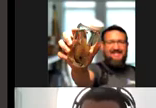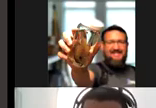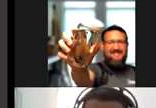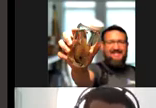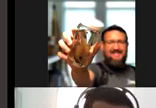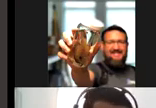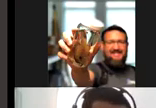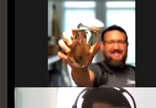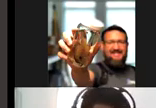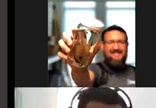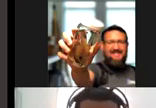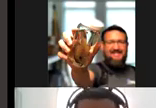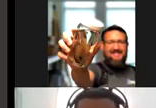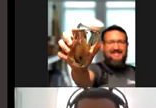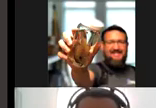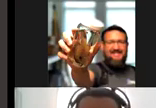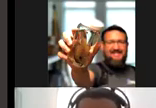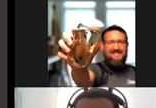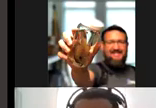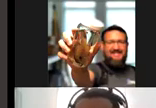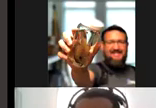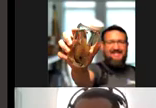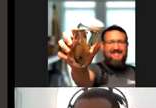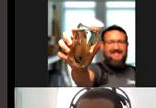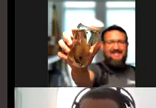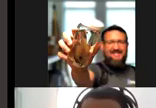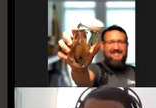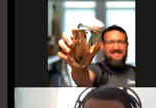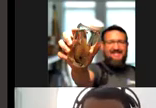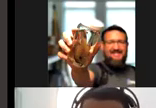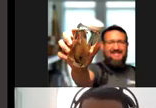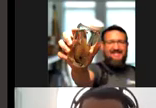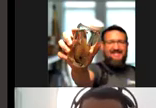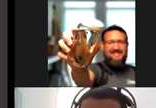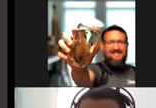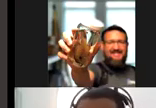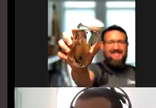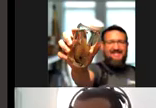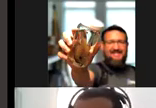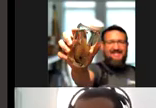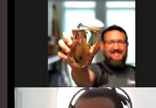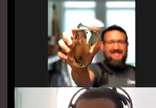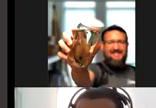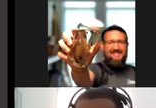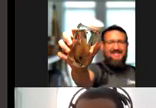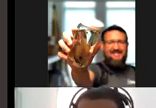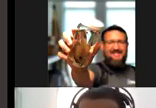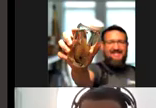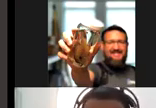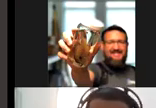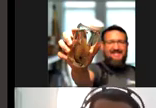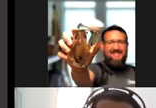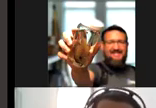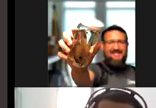eles assumem constância de nicho. Então, assim, são pressupostos que a gente sabe que não são tão reais, mas que não invalidam, né? Os modelos ainda são